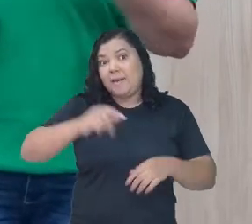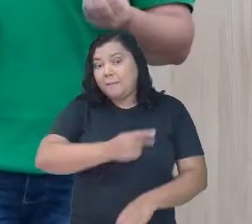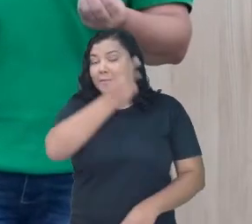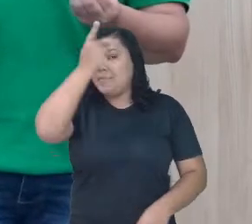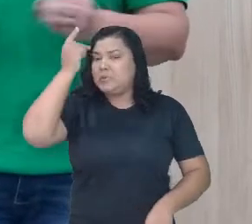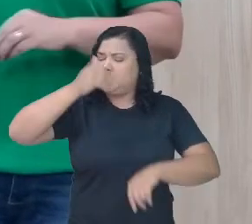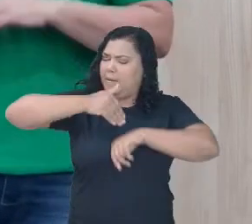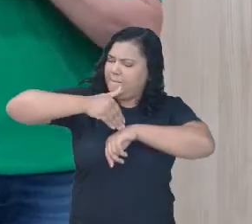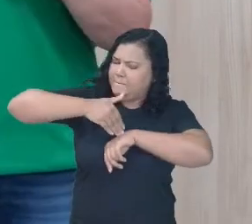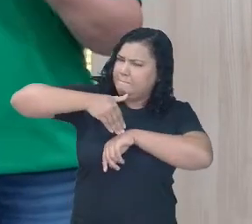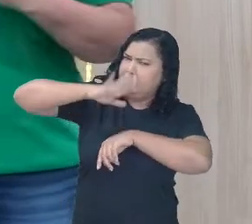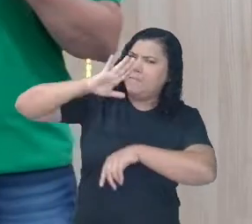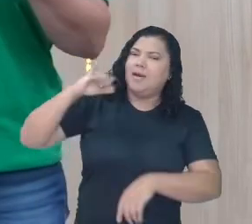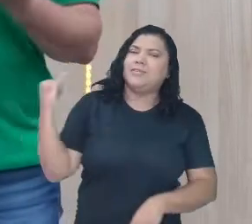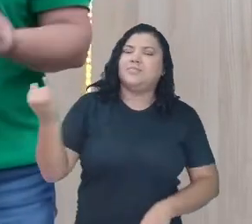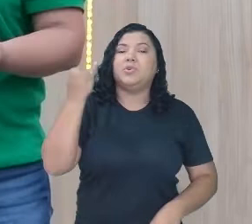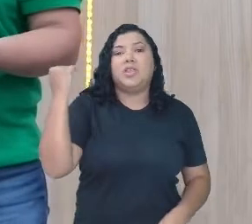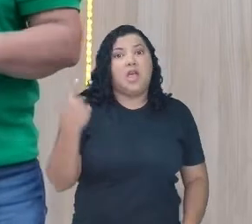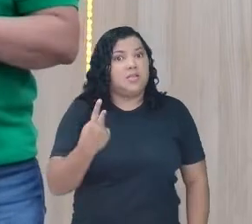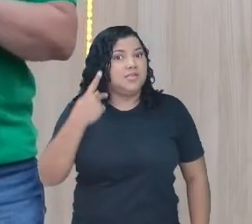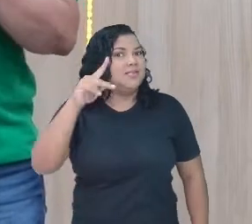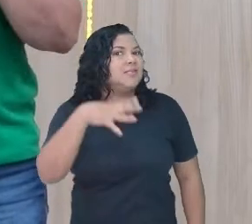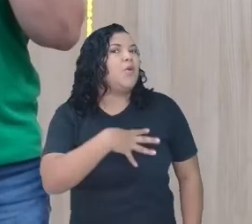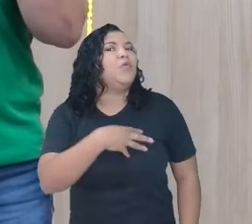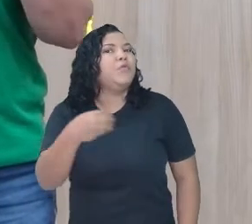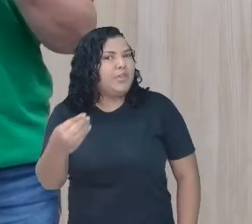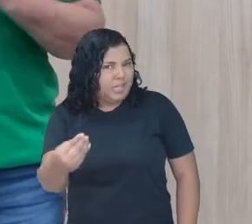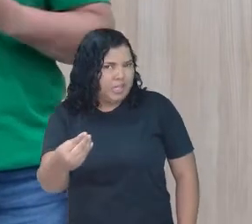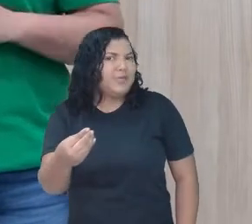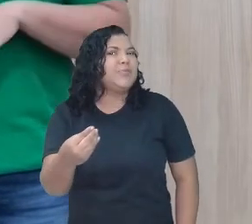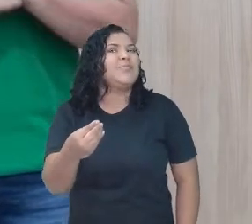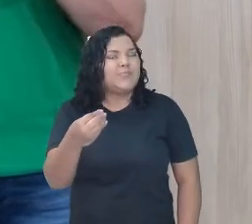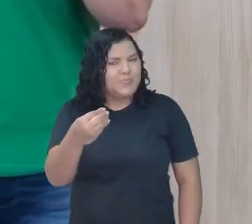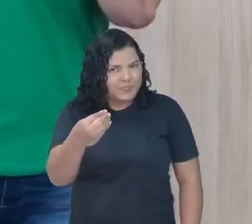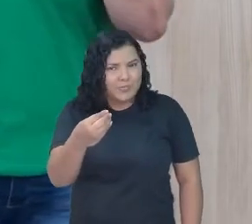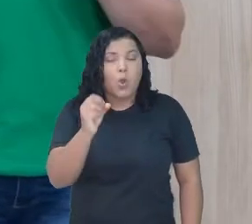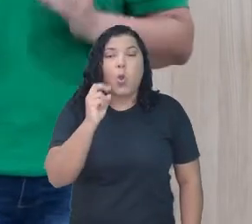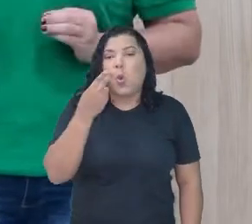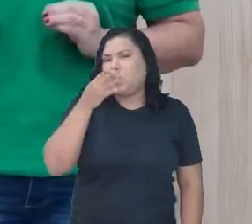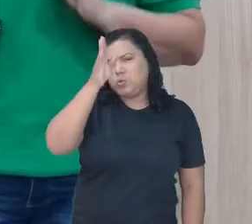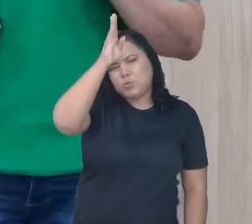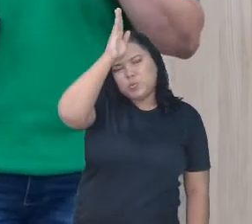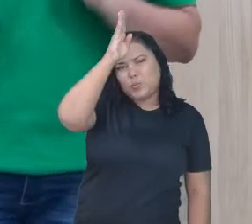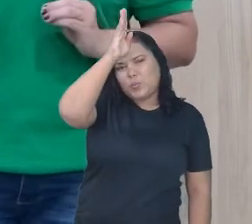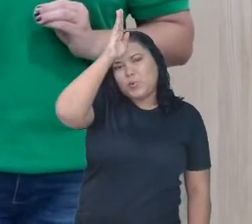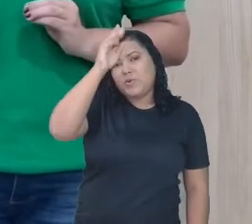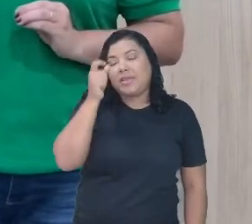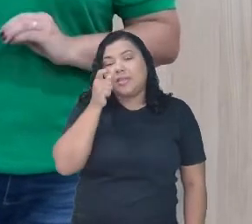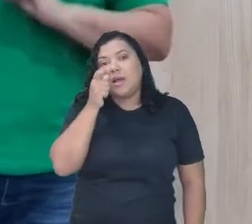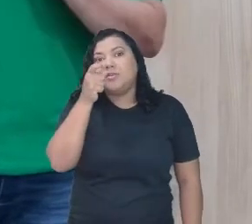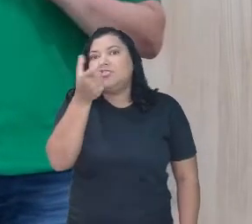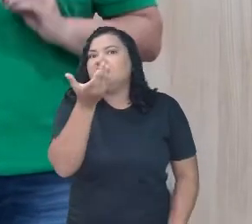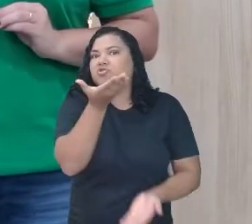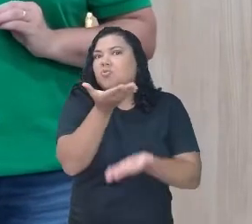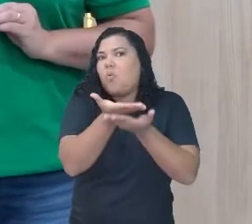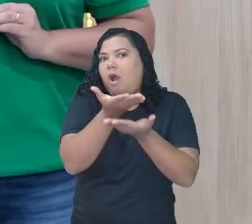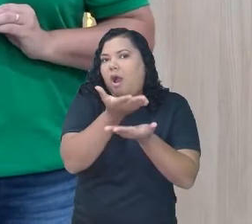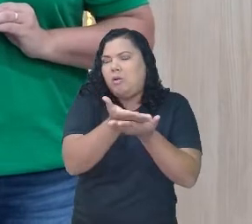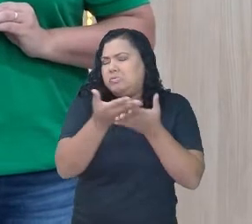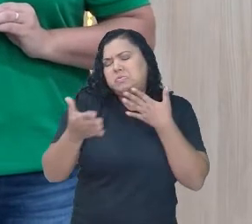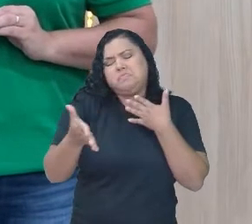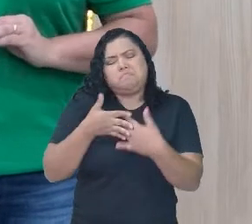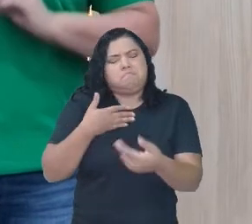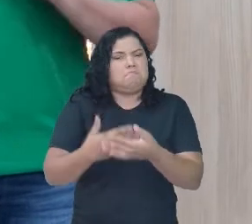sua sobrinha, que está aí assistindo esta aula ou qualquer aula de qualquer disciplina em qualquer